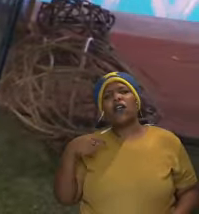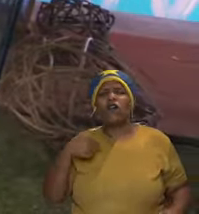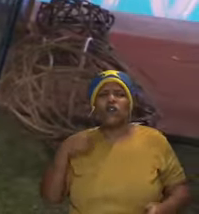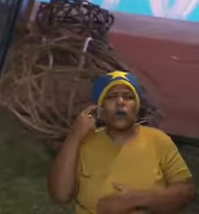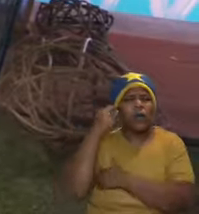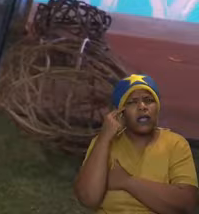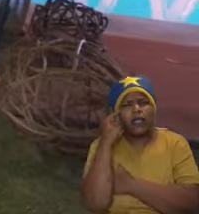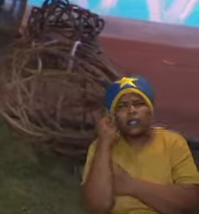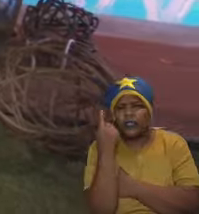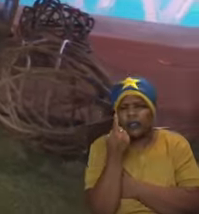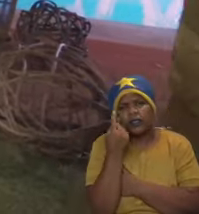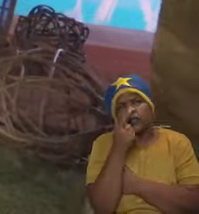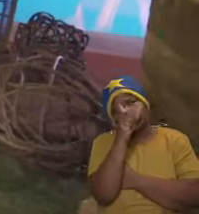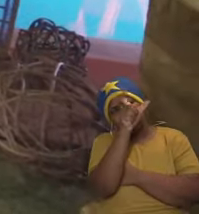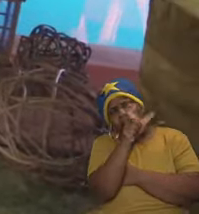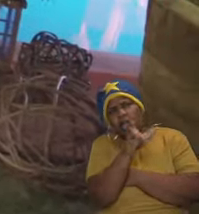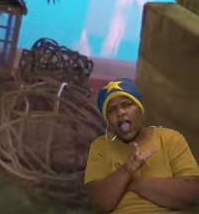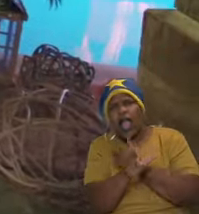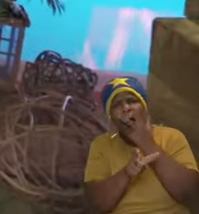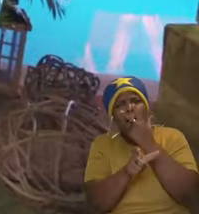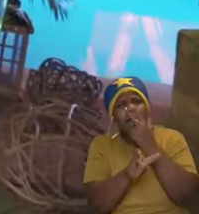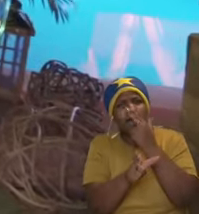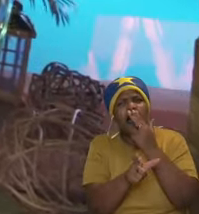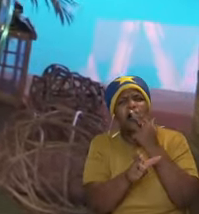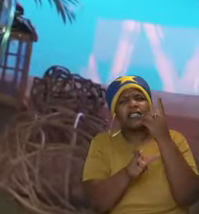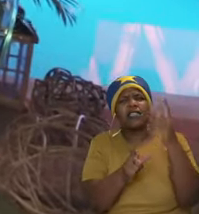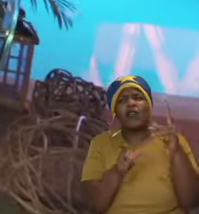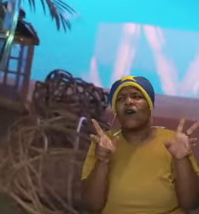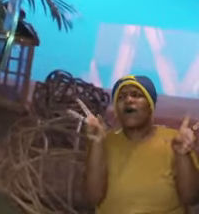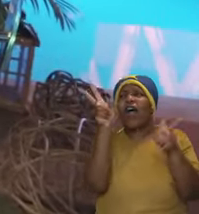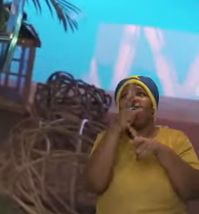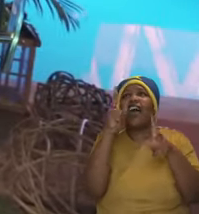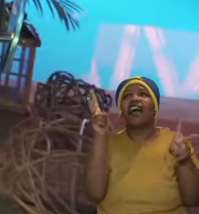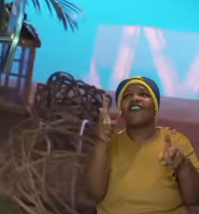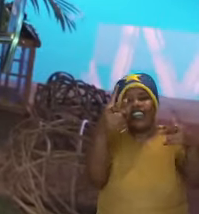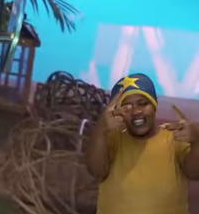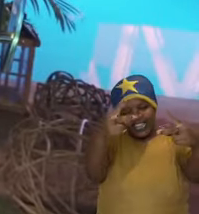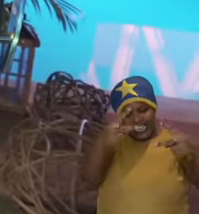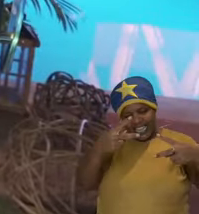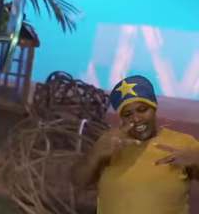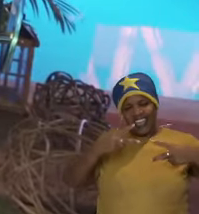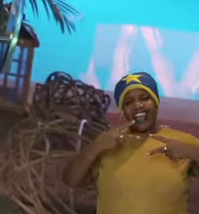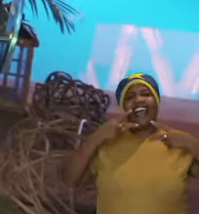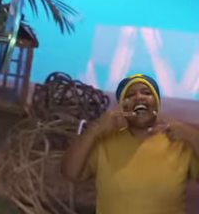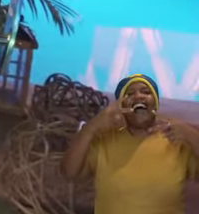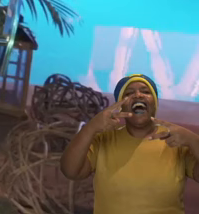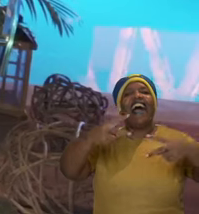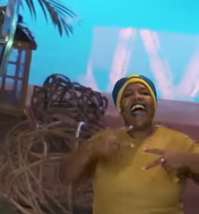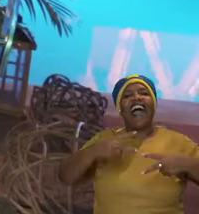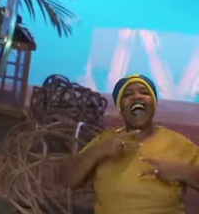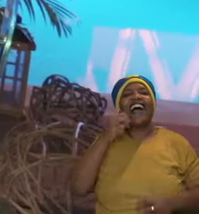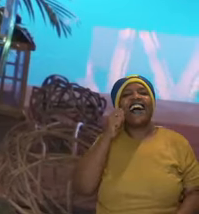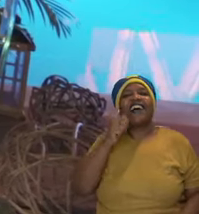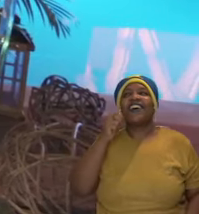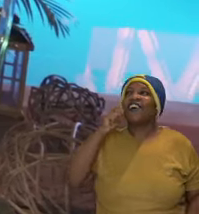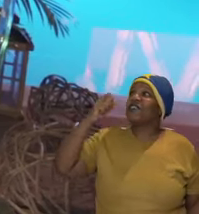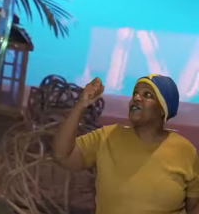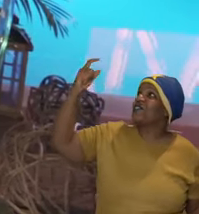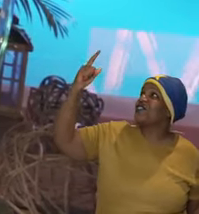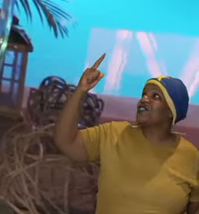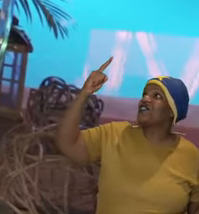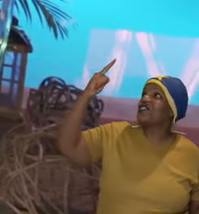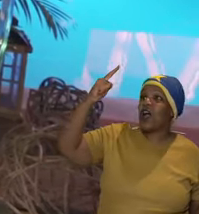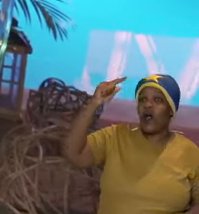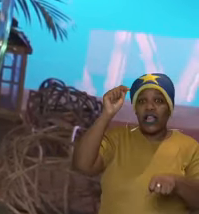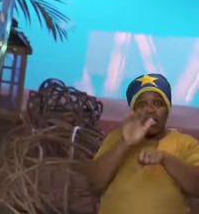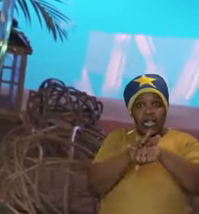lembrando sozinho. Ela é como o mar, uma brisa que veio em direção a mim. Ela é como como o sol que brilha